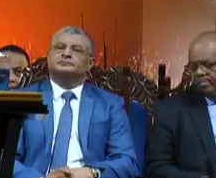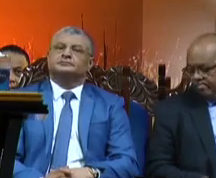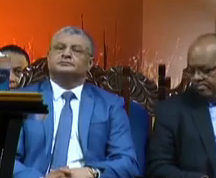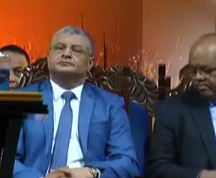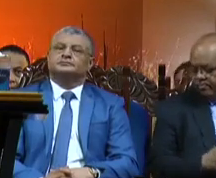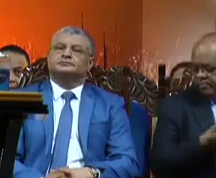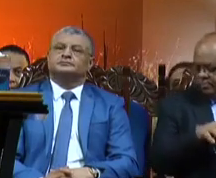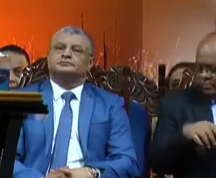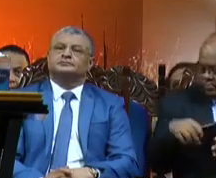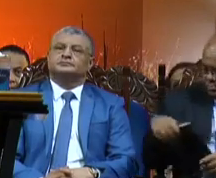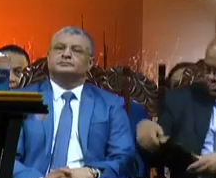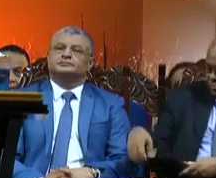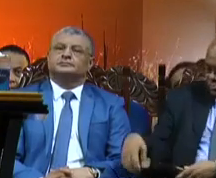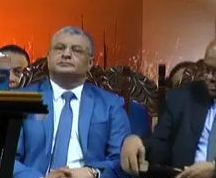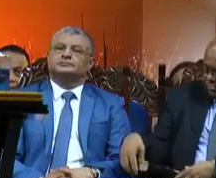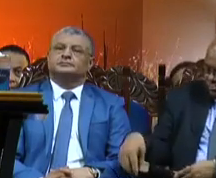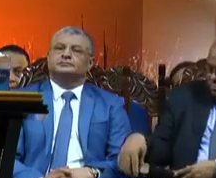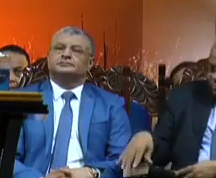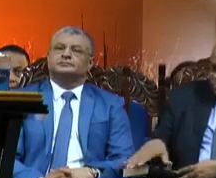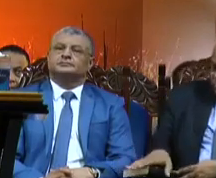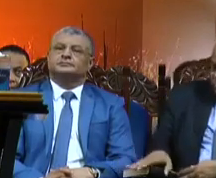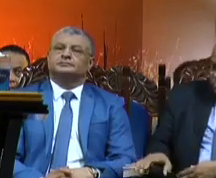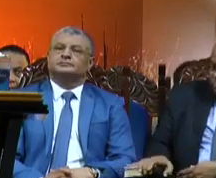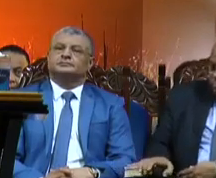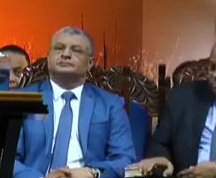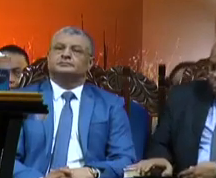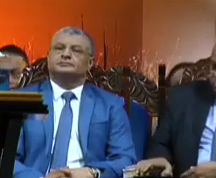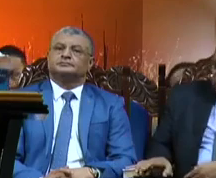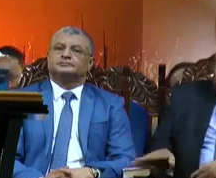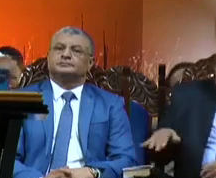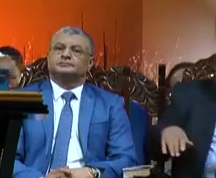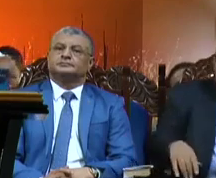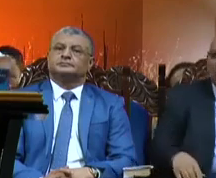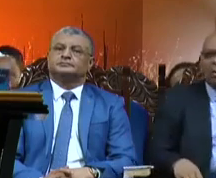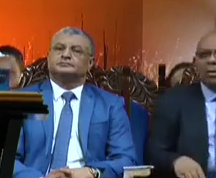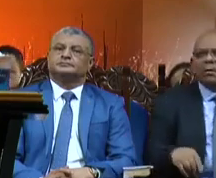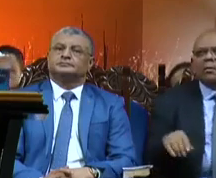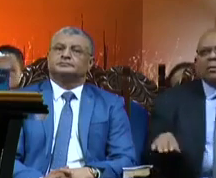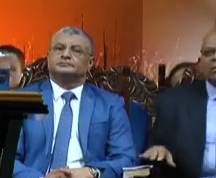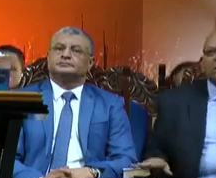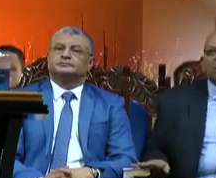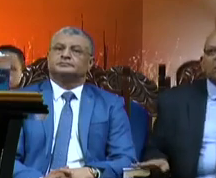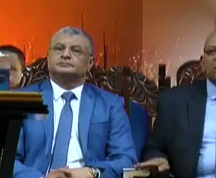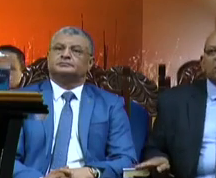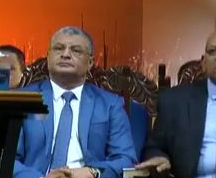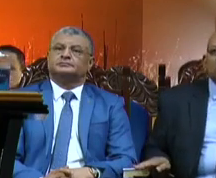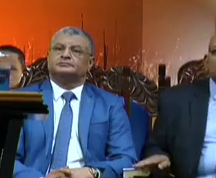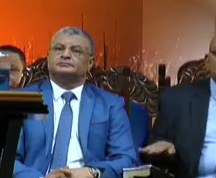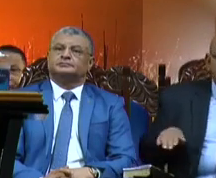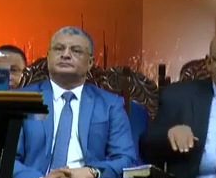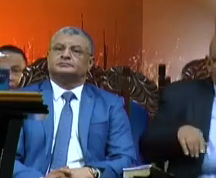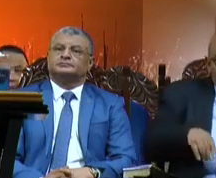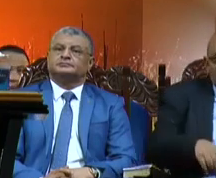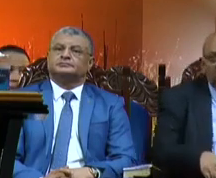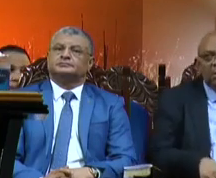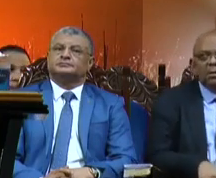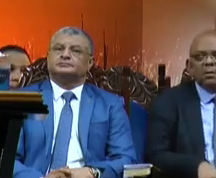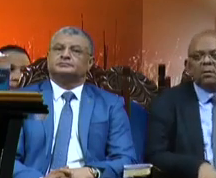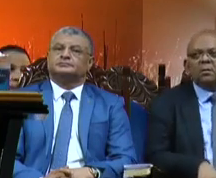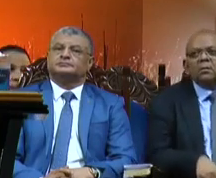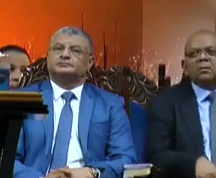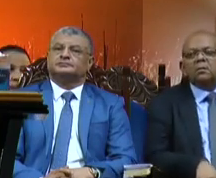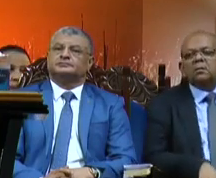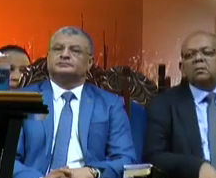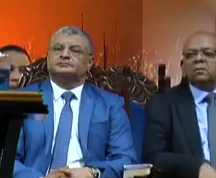É. Mas eles são direcionados à edificação da igreja. Então, por